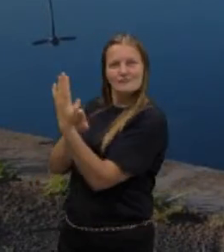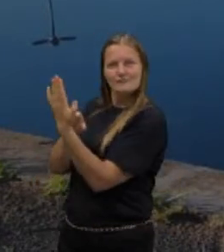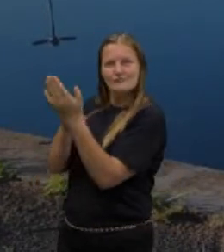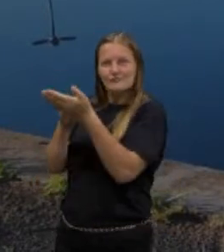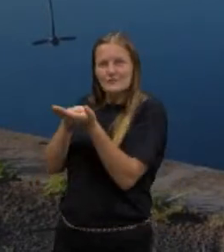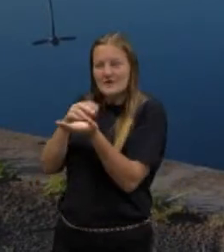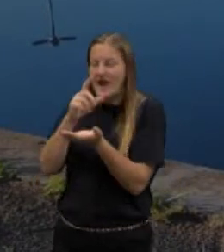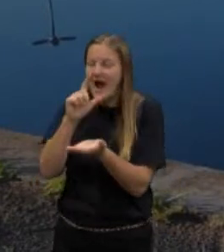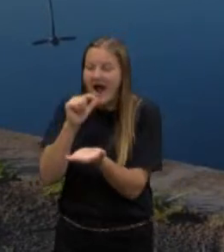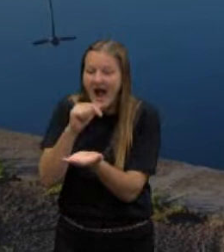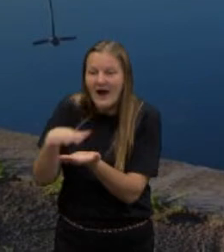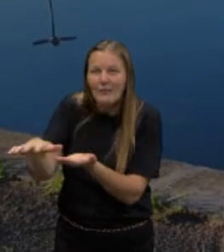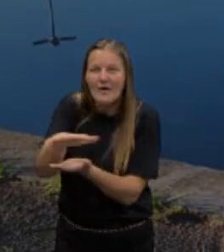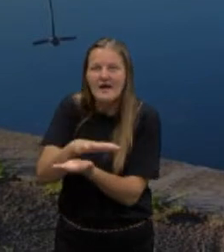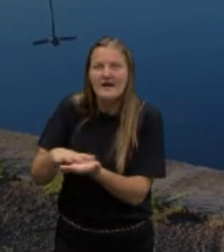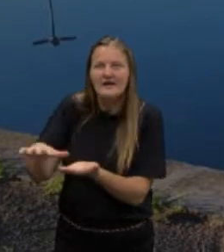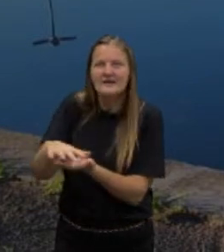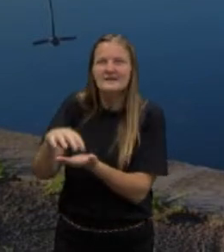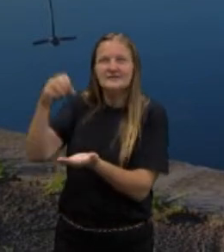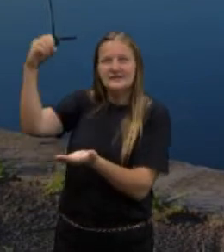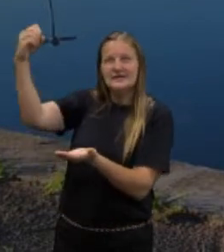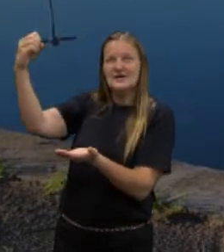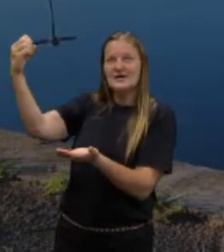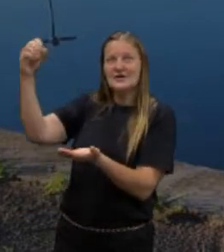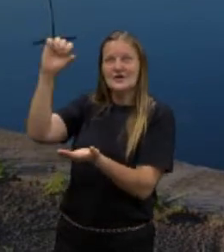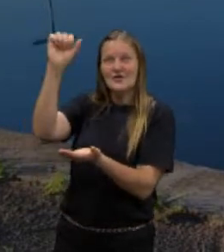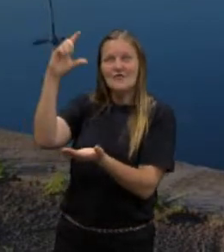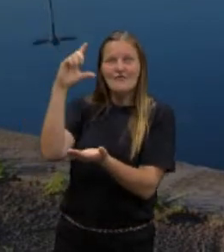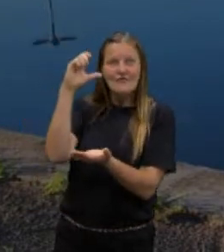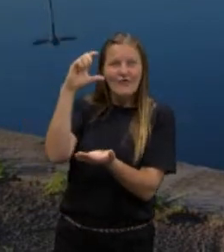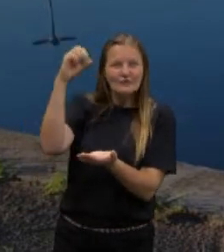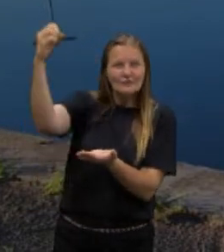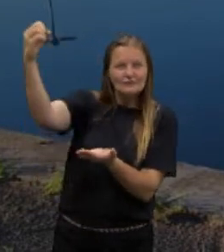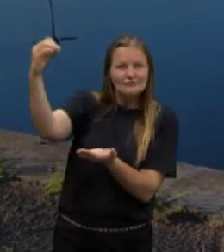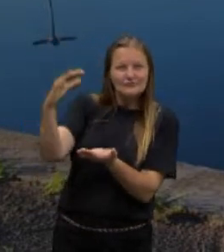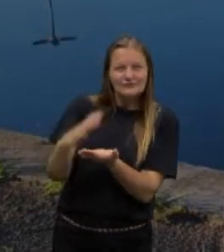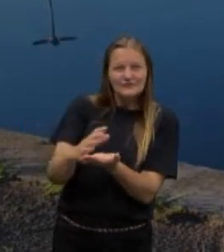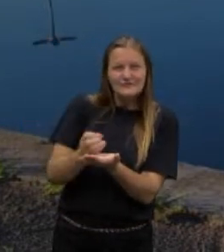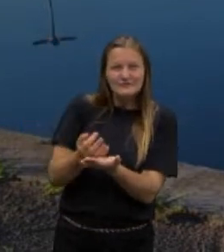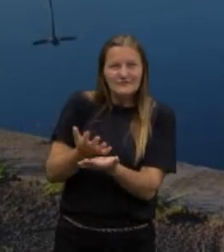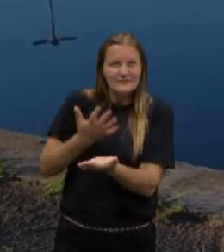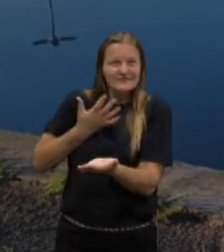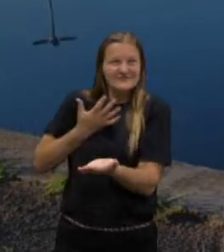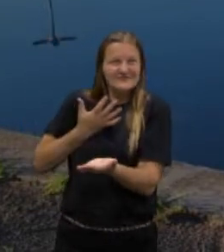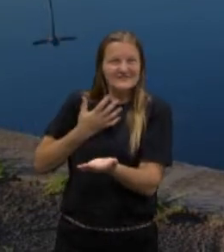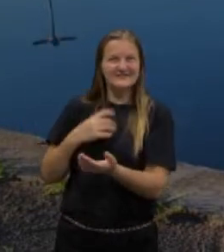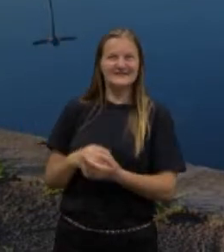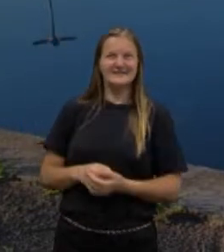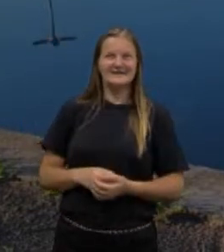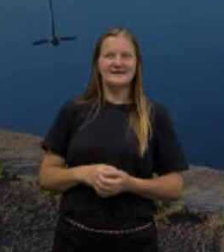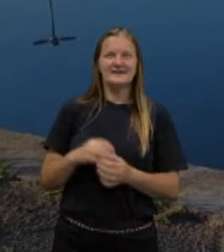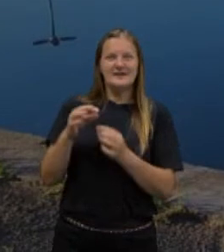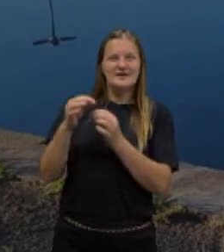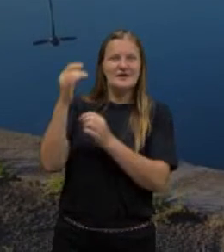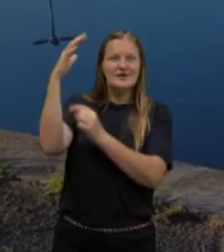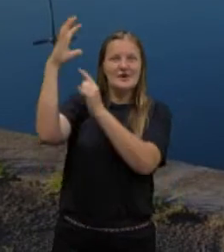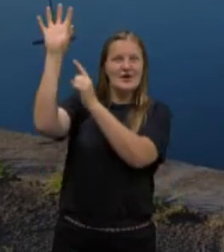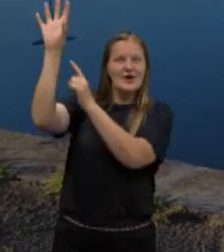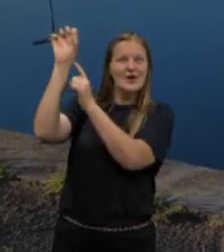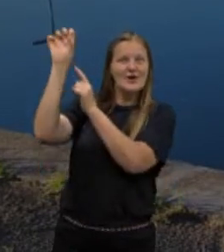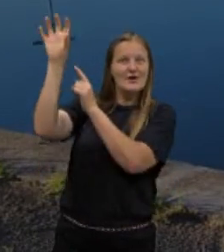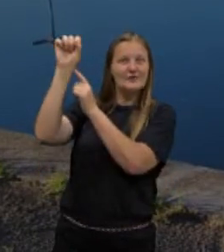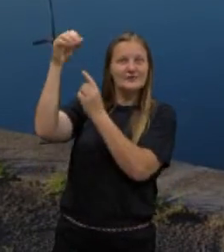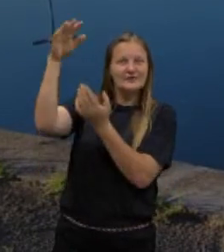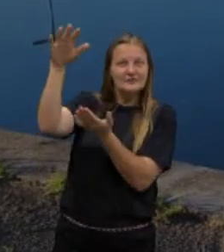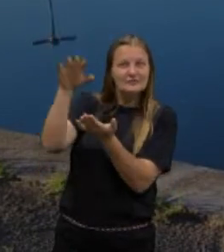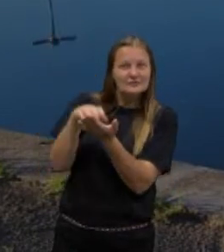um espelho de água que tem ali, né? Então, a gente colocou a foto e eu peguei as antenas, todas elas, aqui na água e